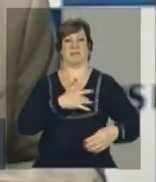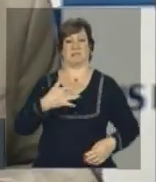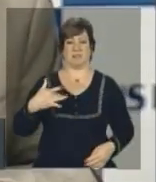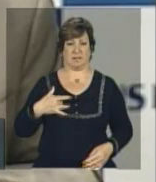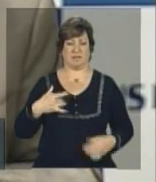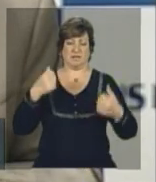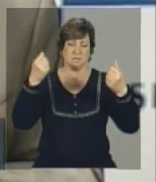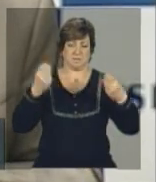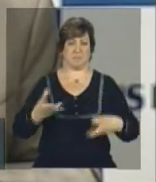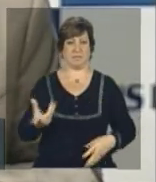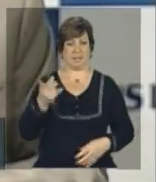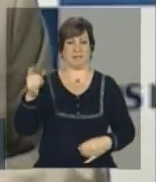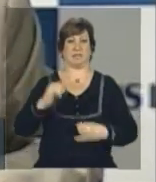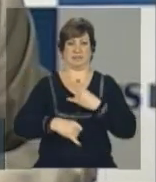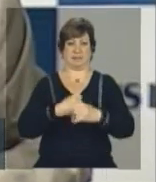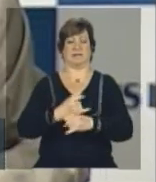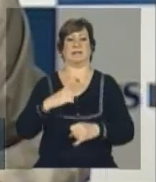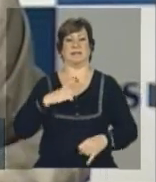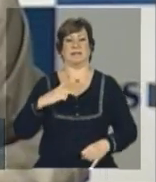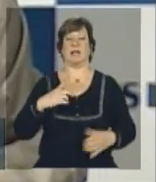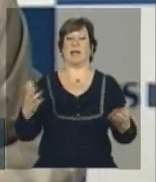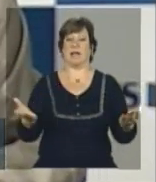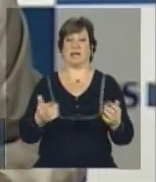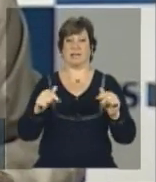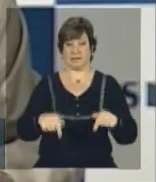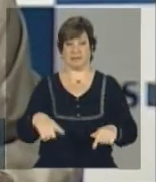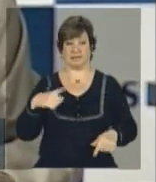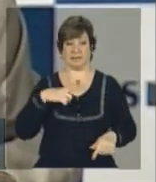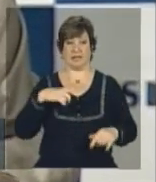detalhada. Nós temos aqui os dados.